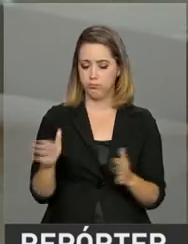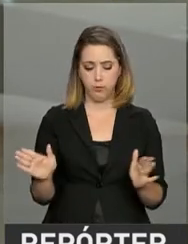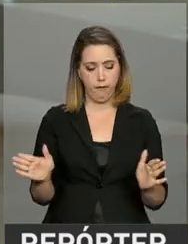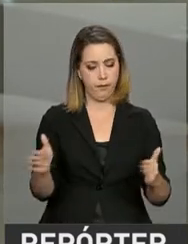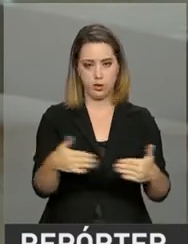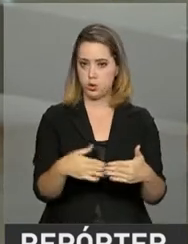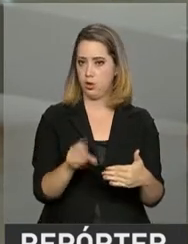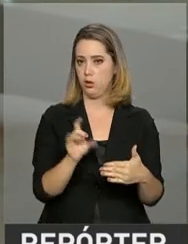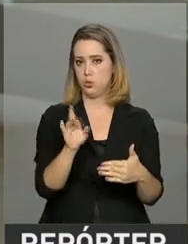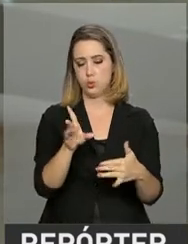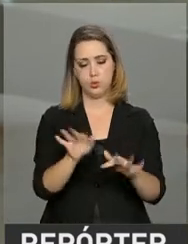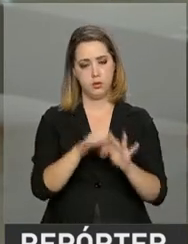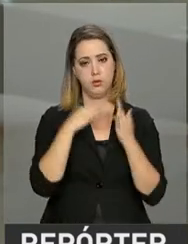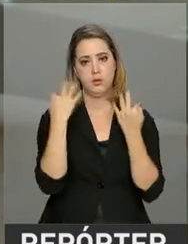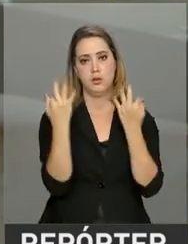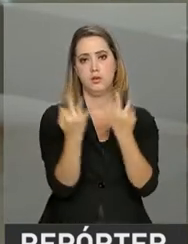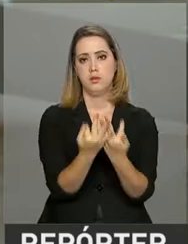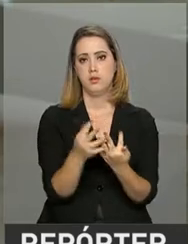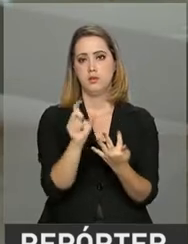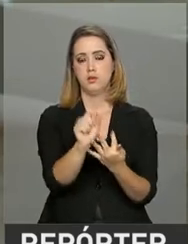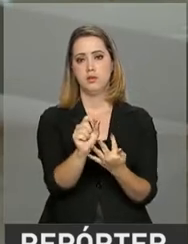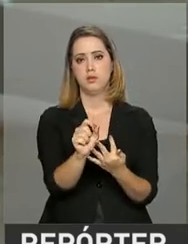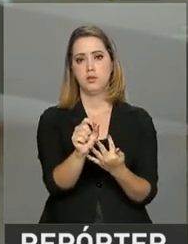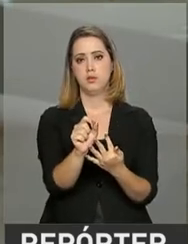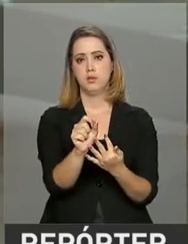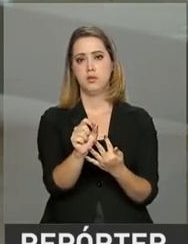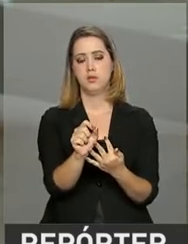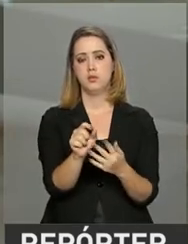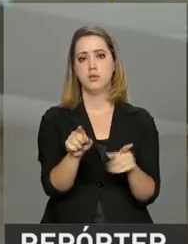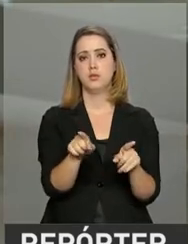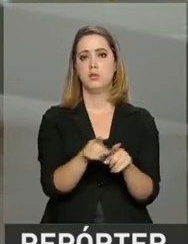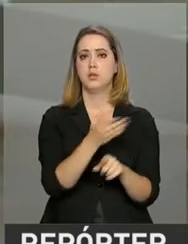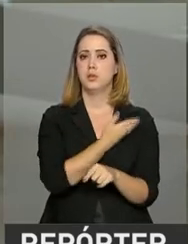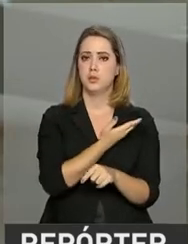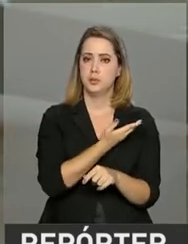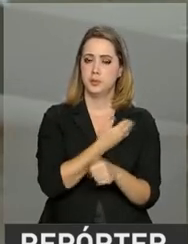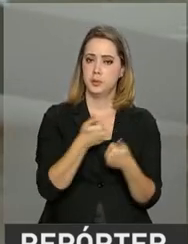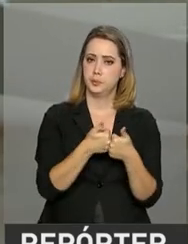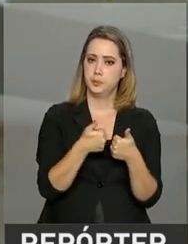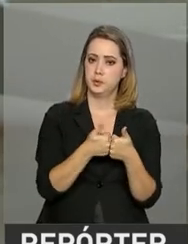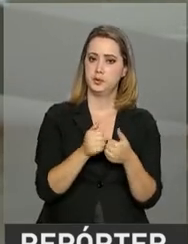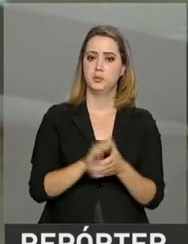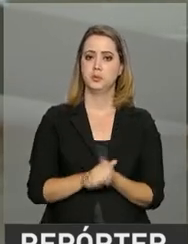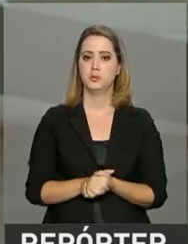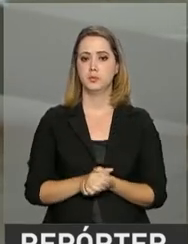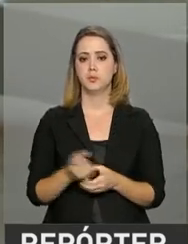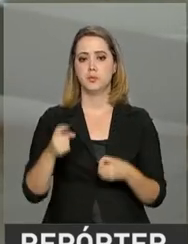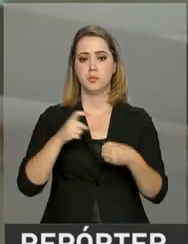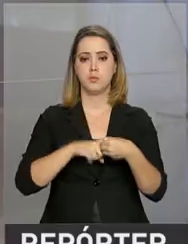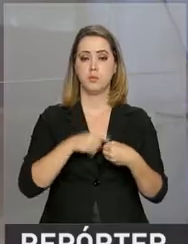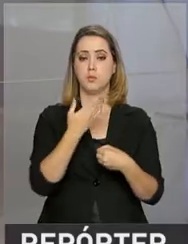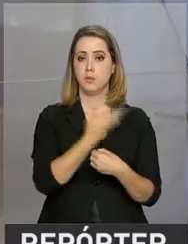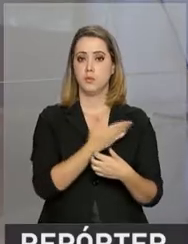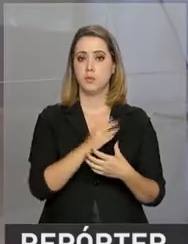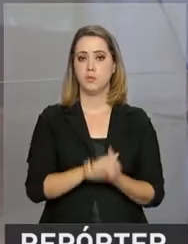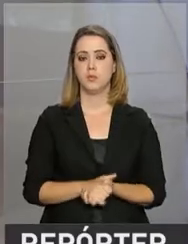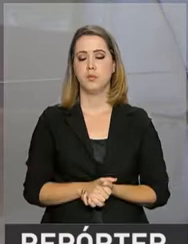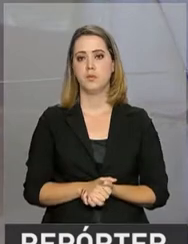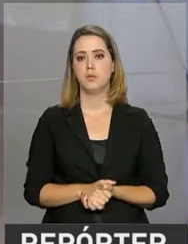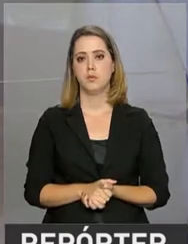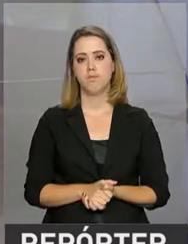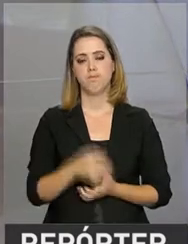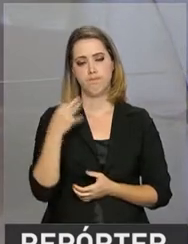público vão participar os familiares do ministro e amigos mais próximos eu volto com você no estúdio roberto